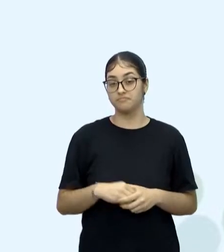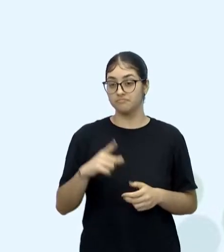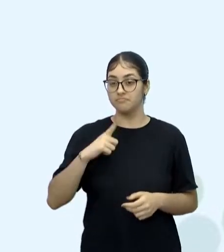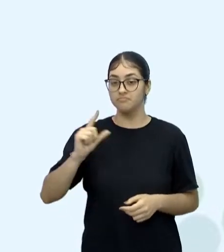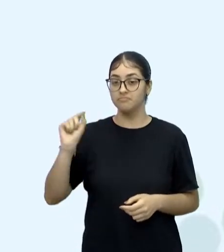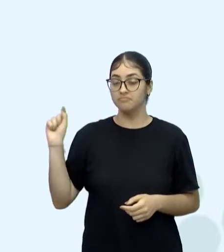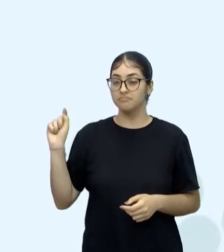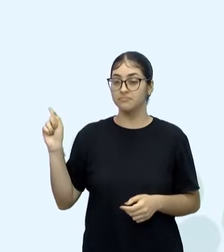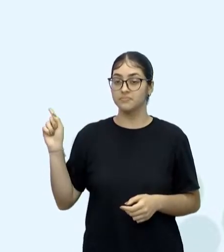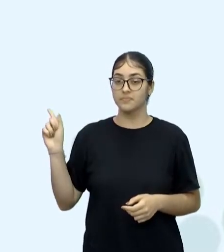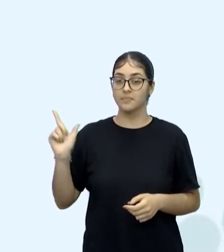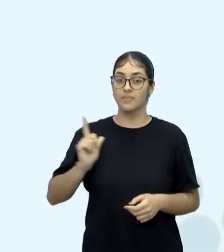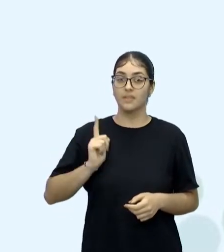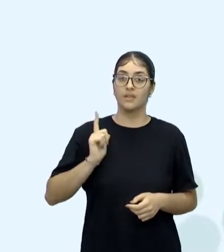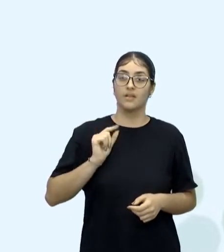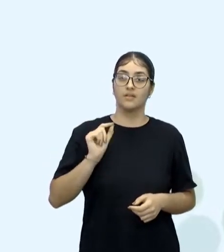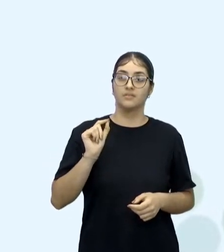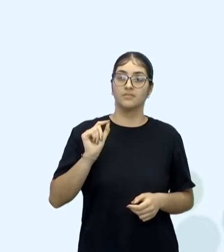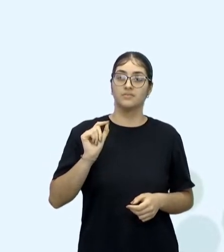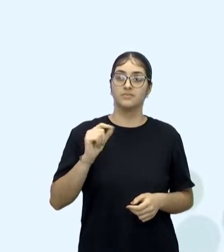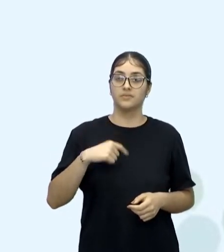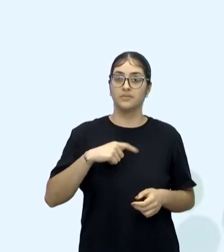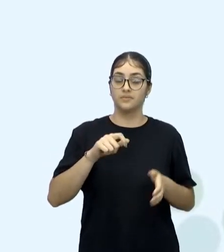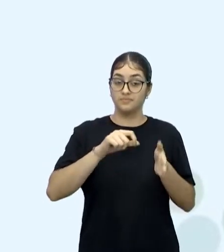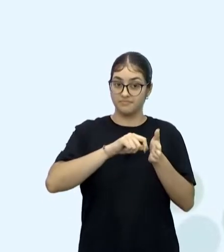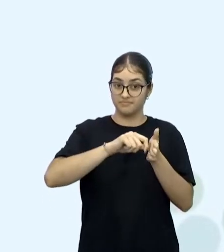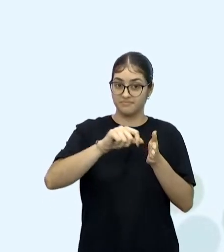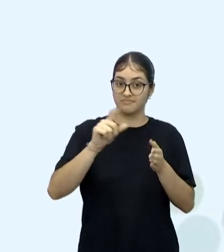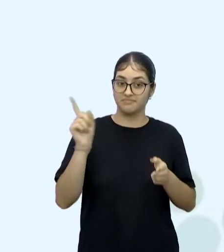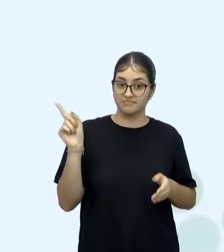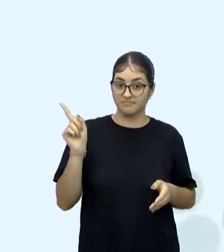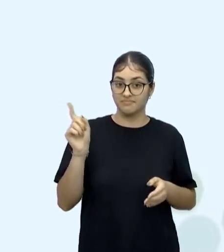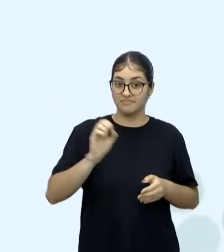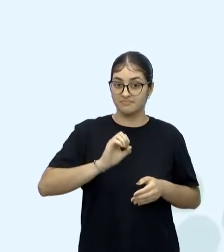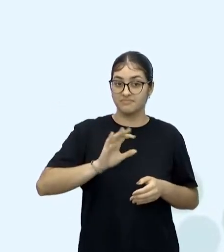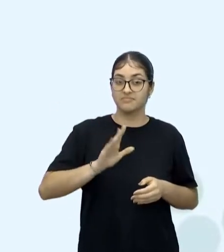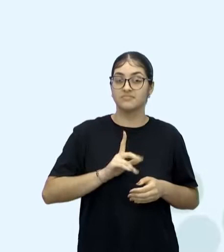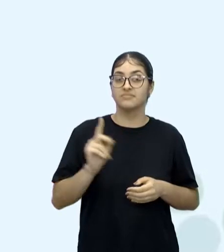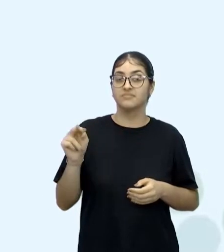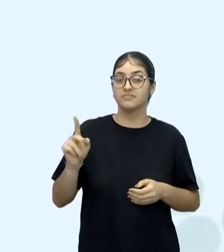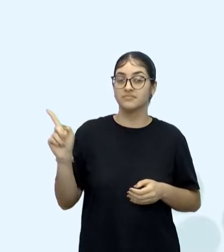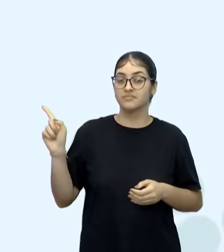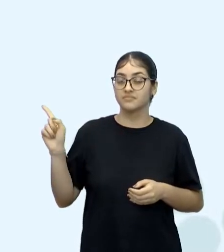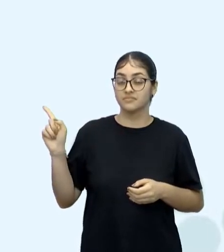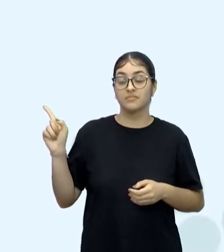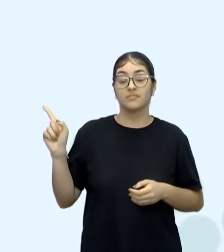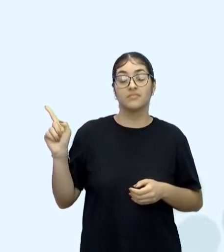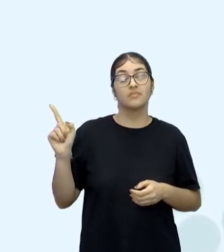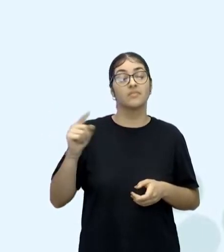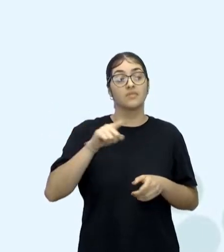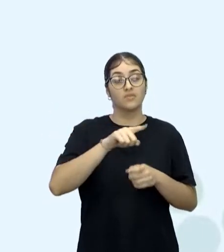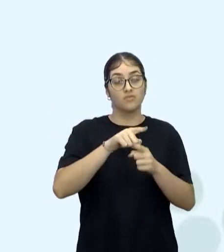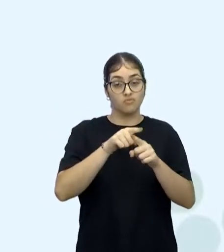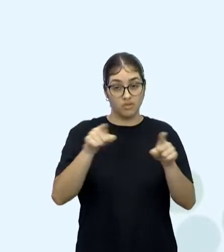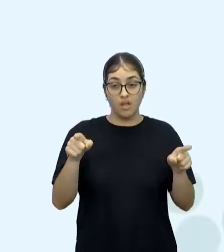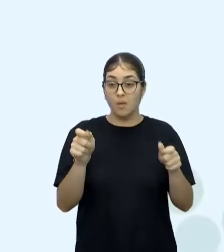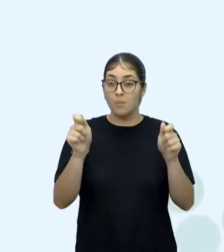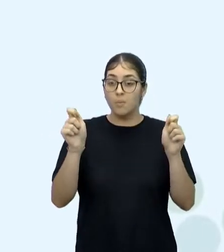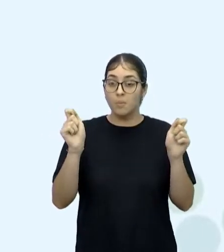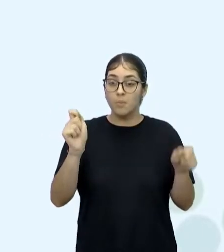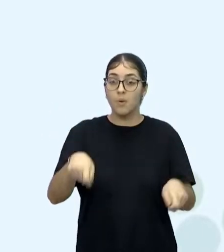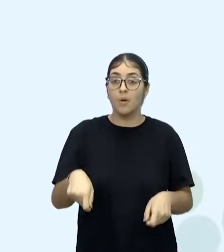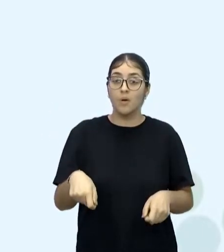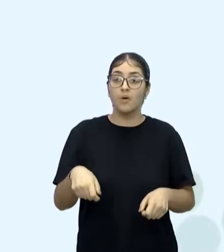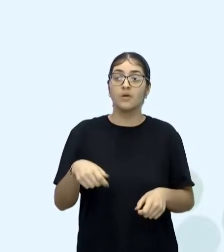aqui um marca-texto. Olha aí, um marca-texto bem bonitão. Olha só, vocês podem